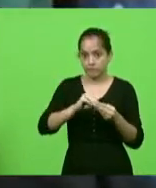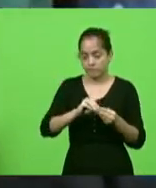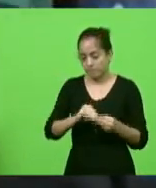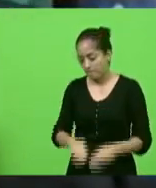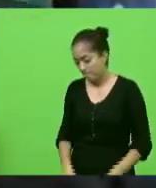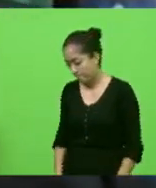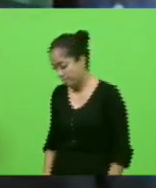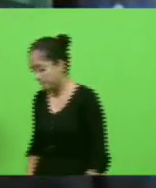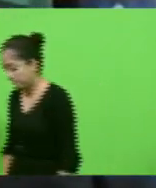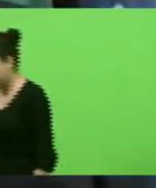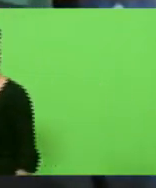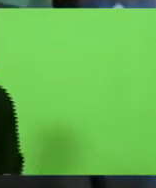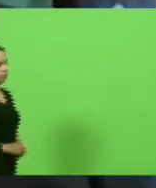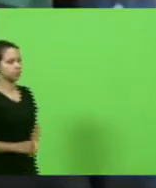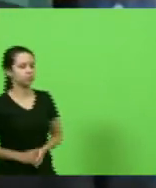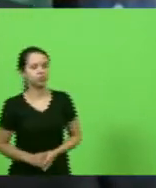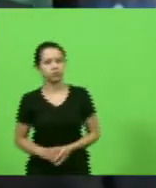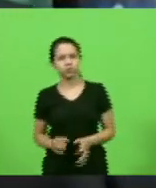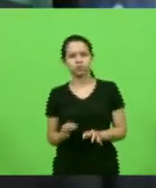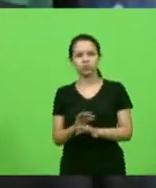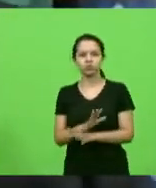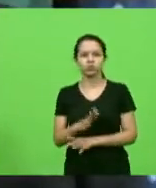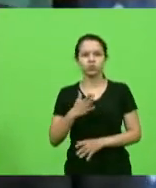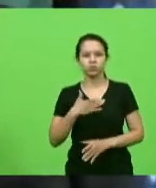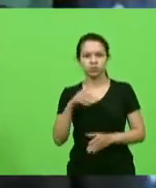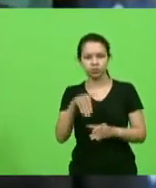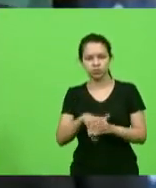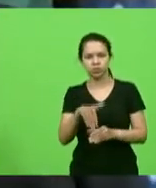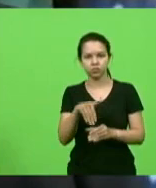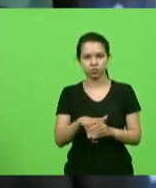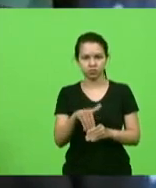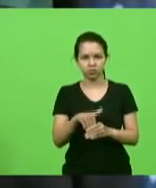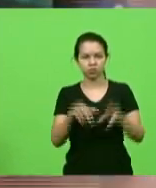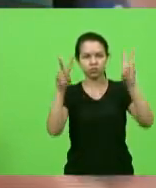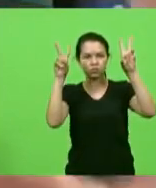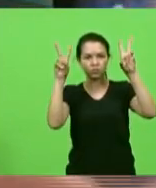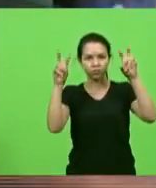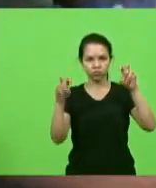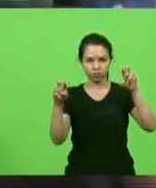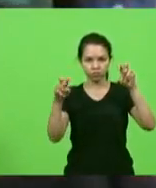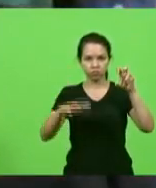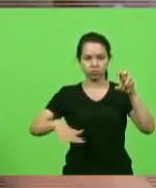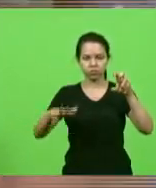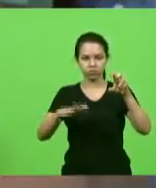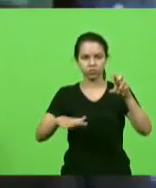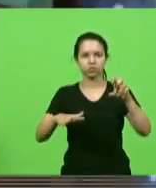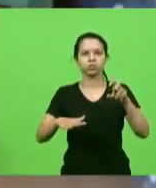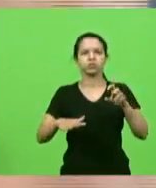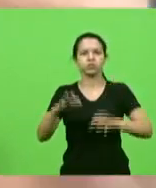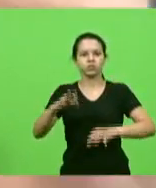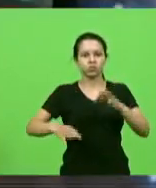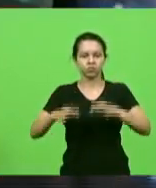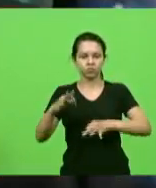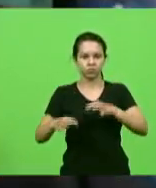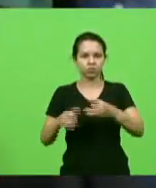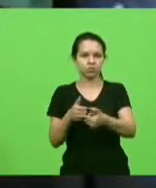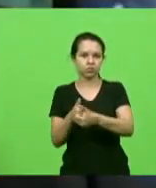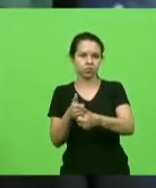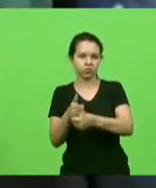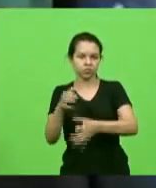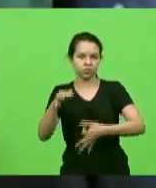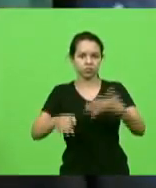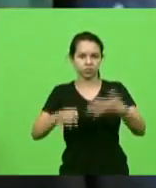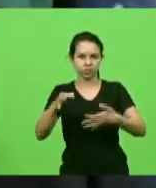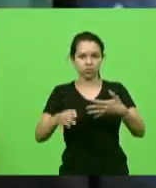parte do Meu voto que diz respeito à questão jurídica porque são terminar jurídico bonito é o passo